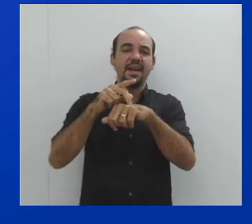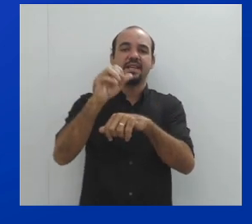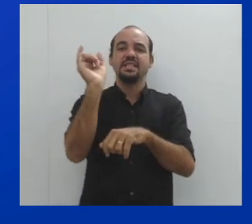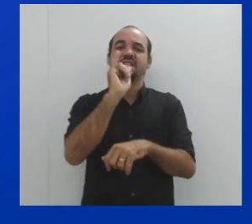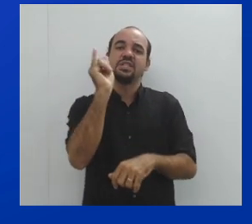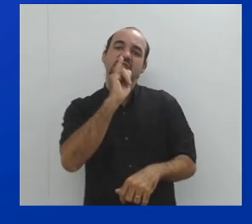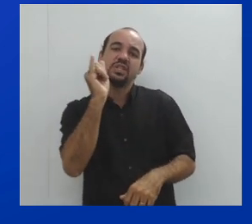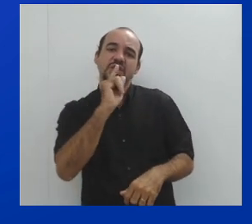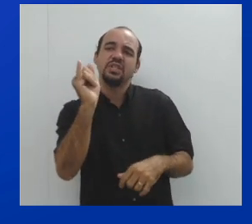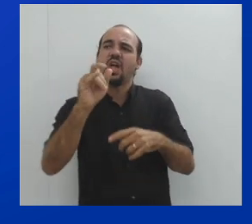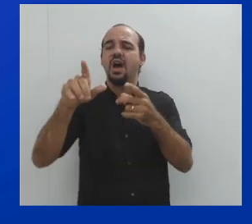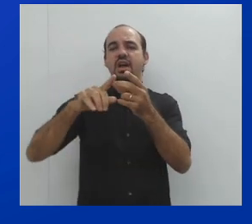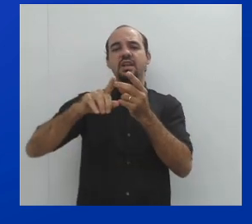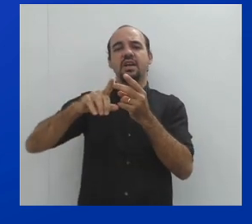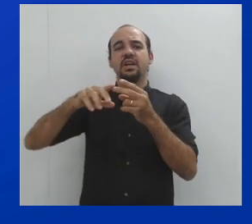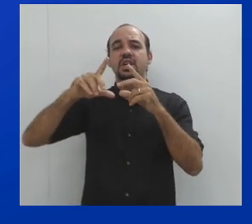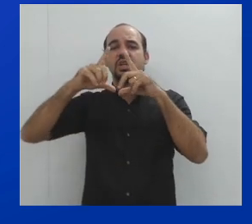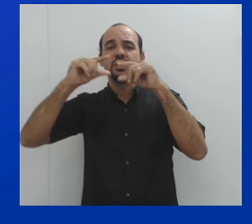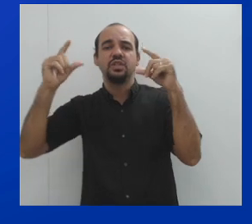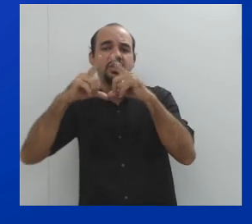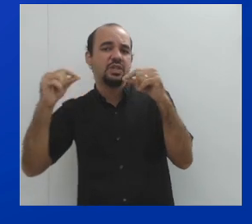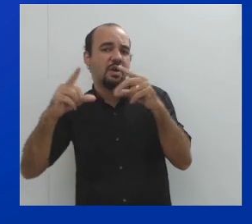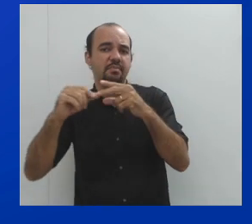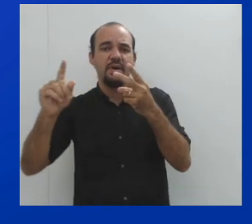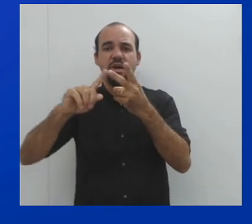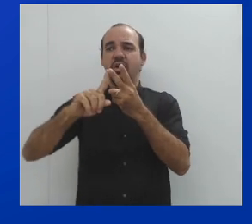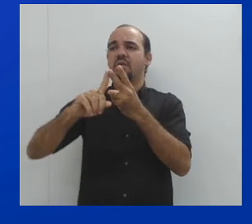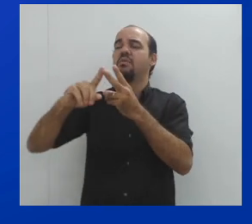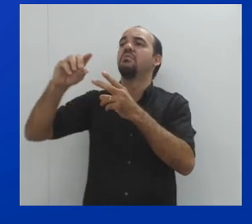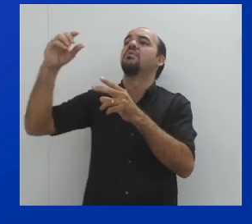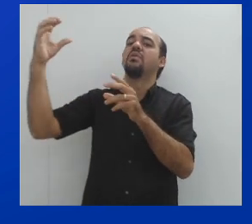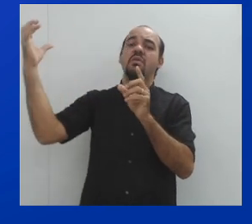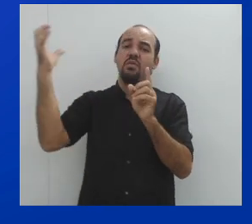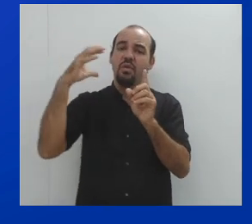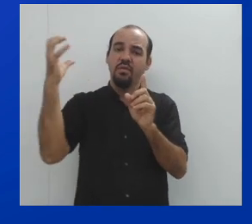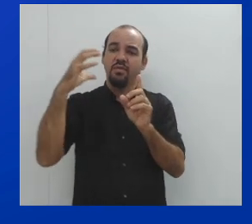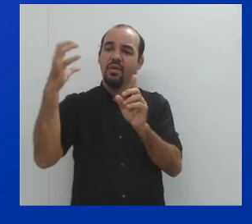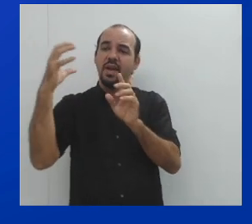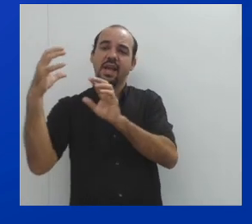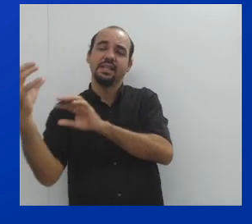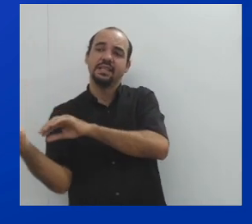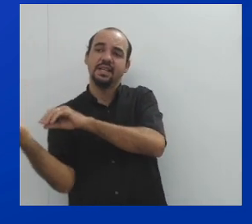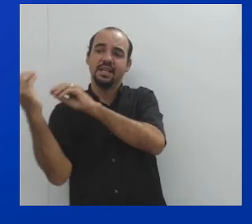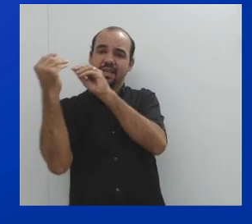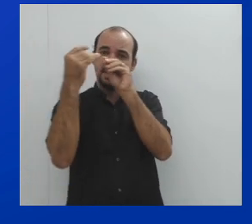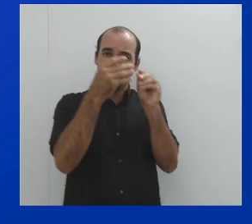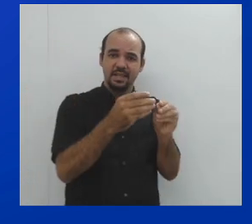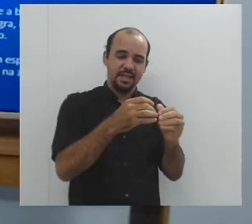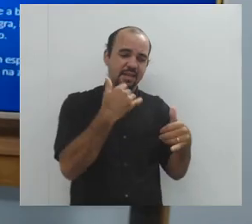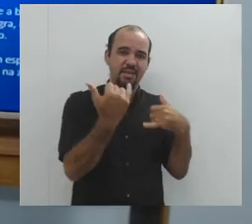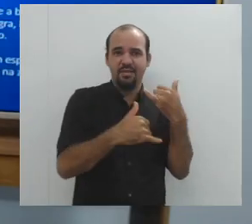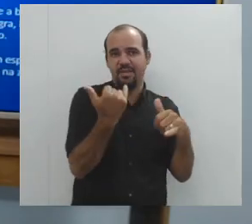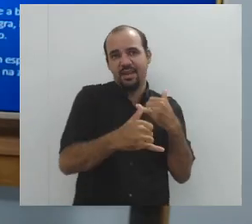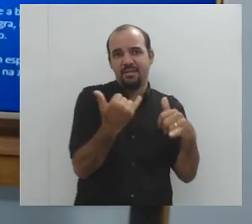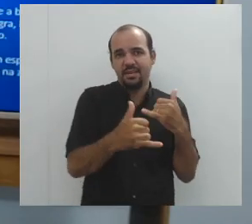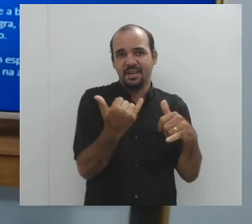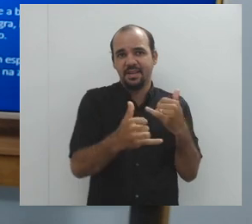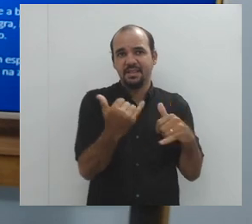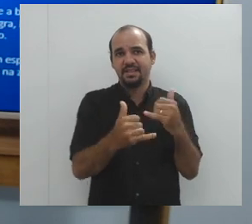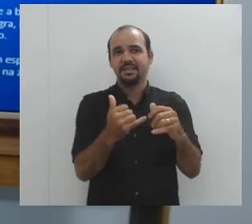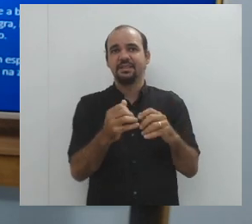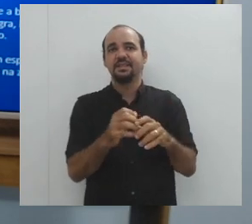italianos, alemães, japoneses, mas a influência italiana nos trouxe a capucheta e a bocha.